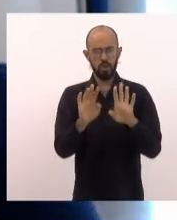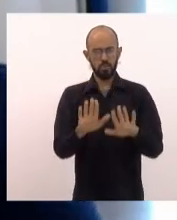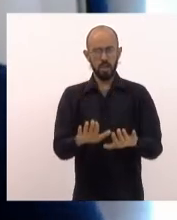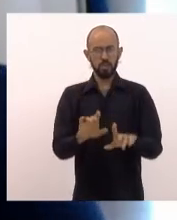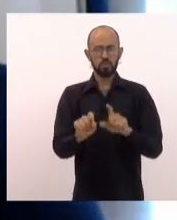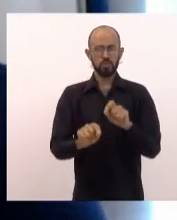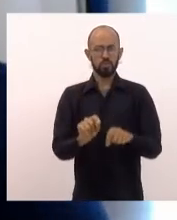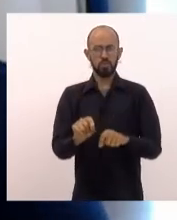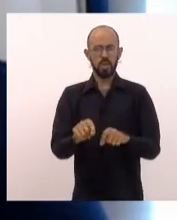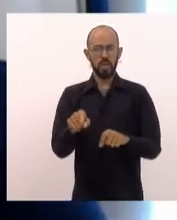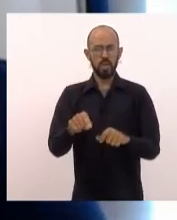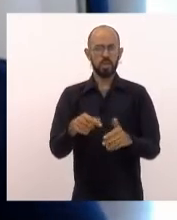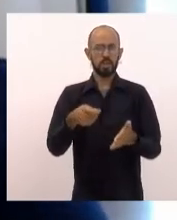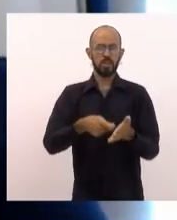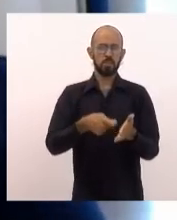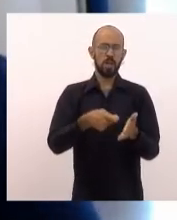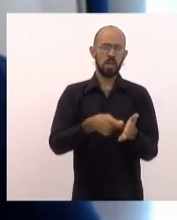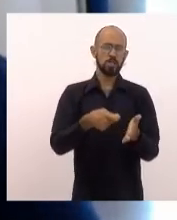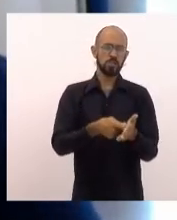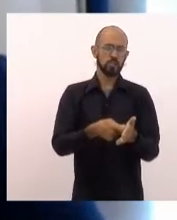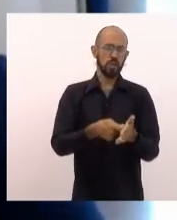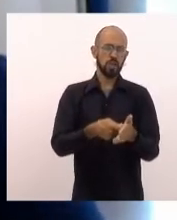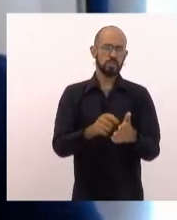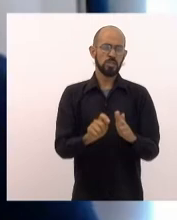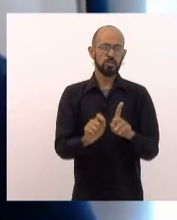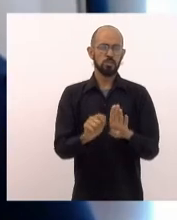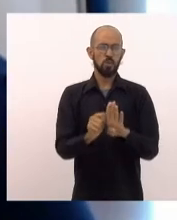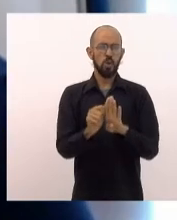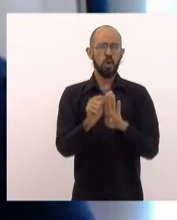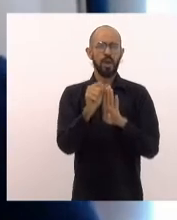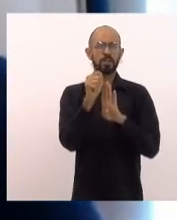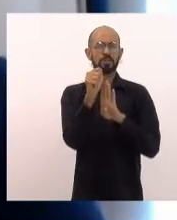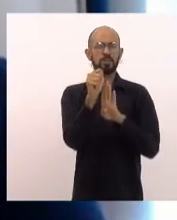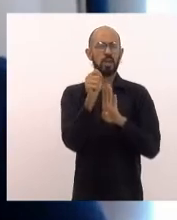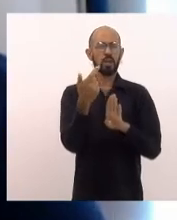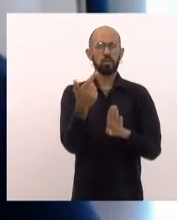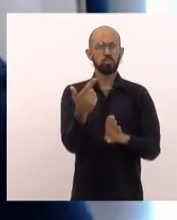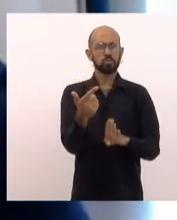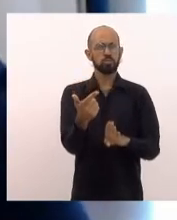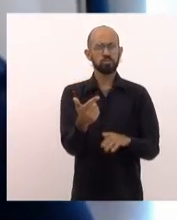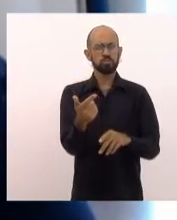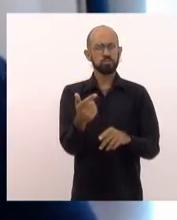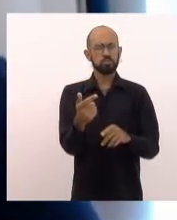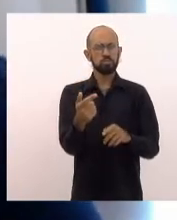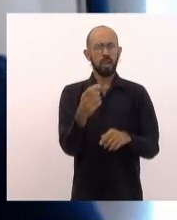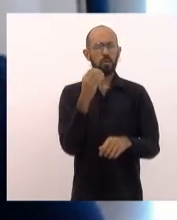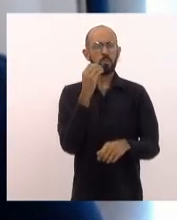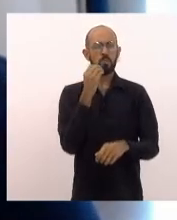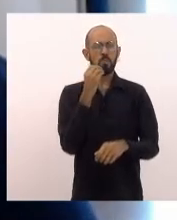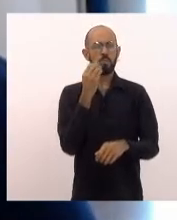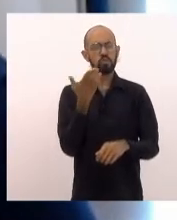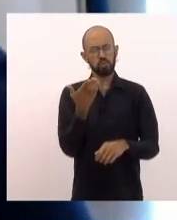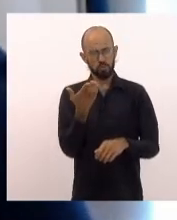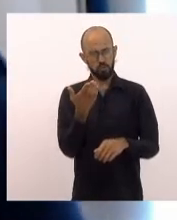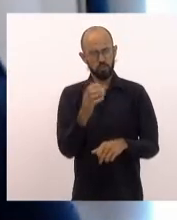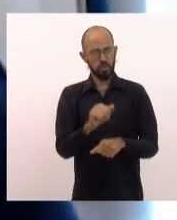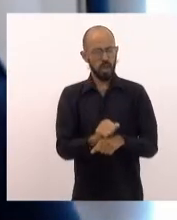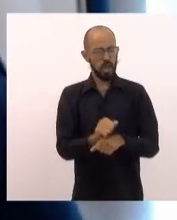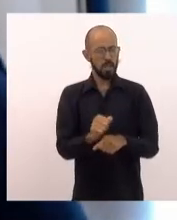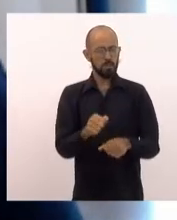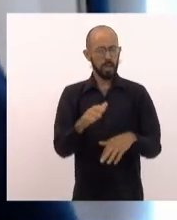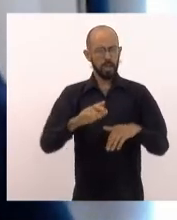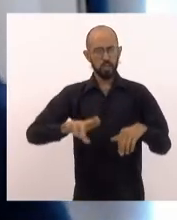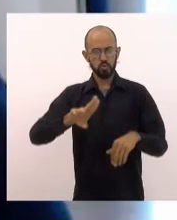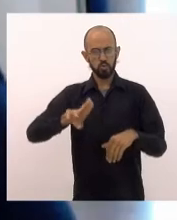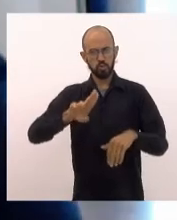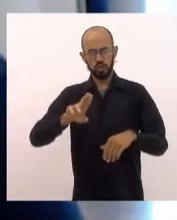tecnológico veio com uma série de exigências burocráticas que não fazem sentido e estão dificultando que os profissionais de educação possam, de fato,